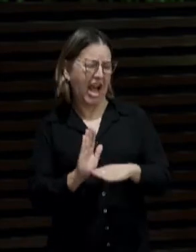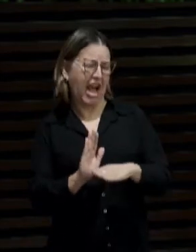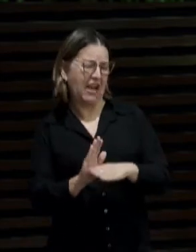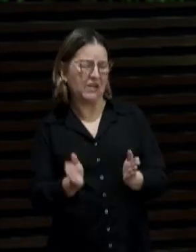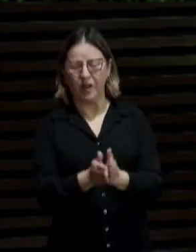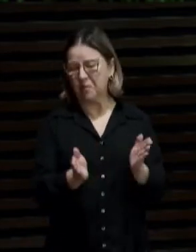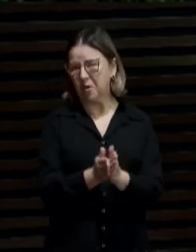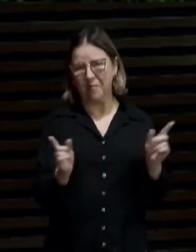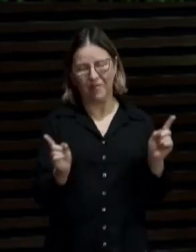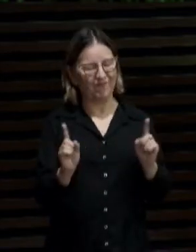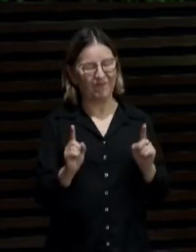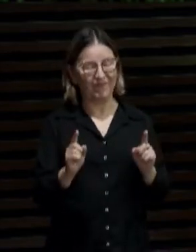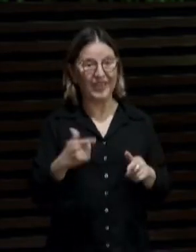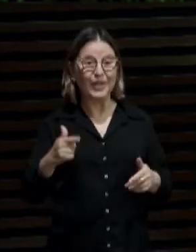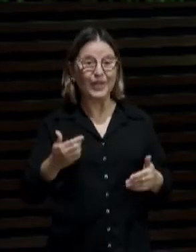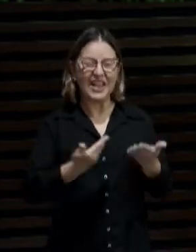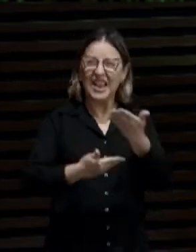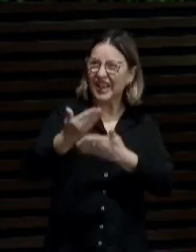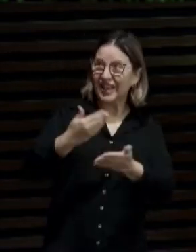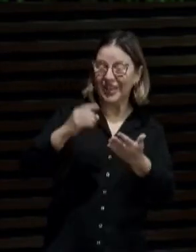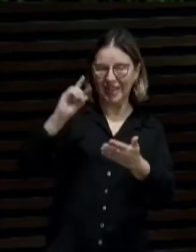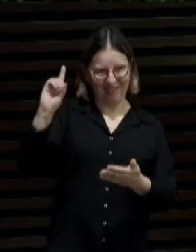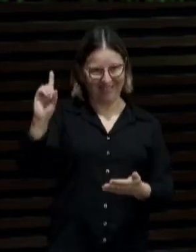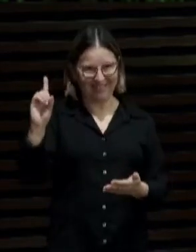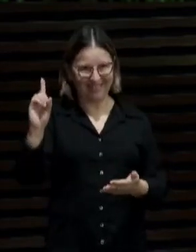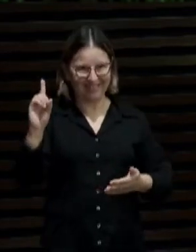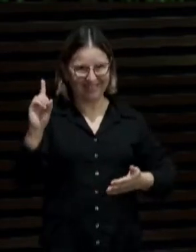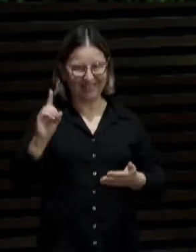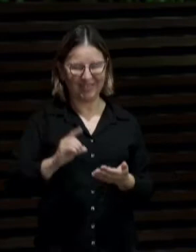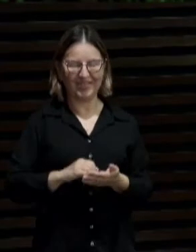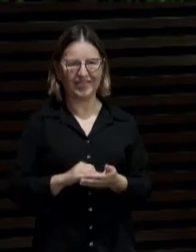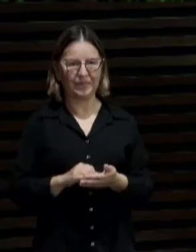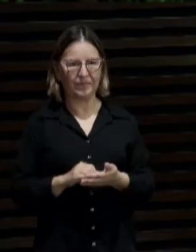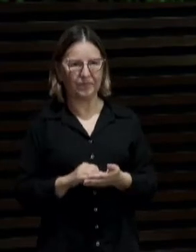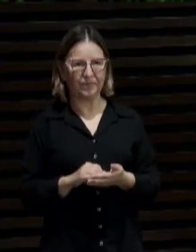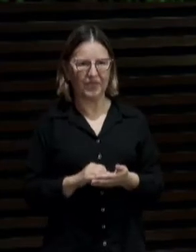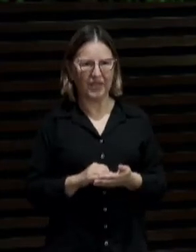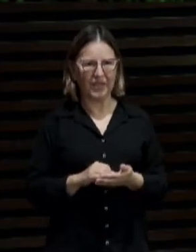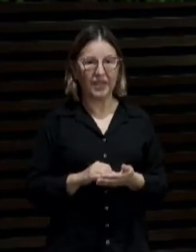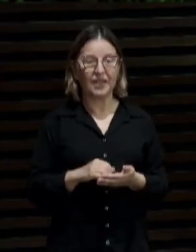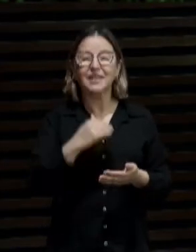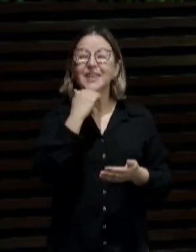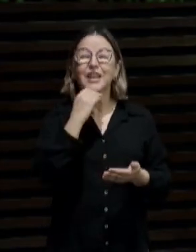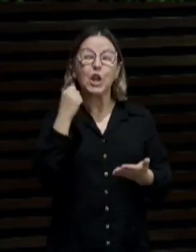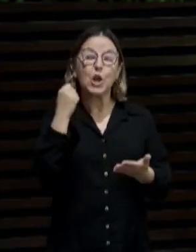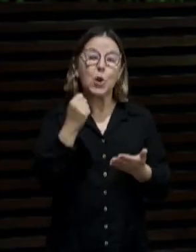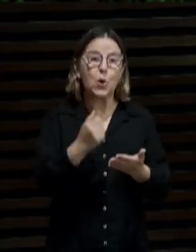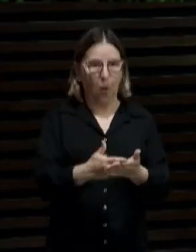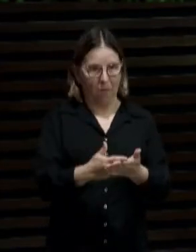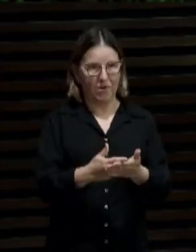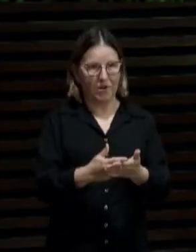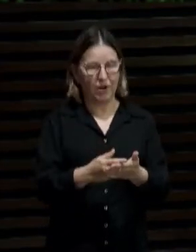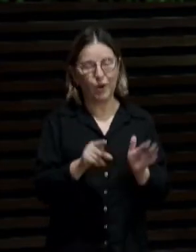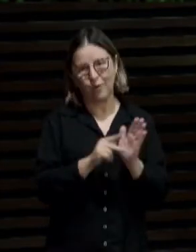Deus, não tem pagamento de indulgência, por exemplo, aquele que você compra o seu próprio perdão. E quando ele viu